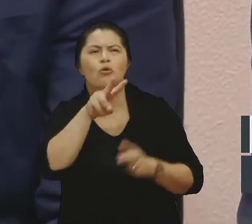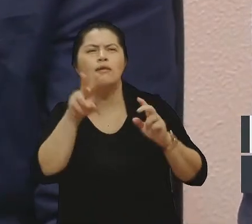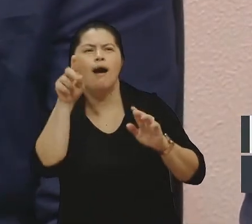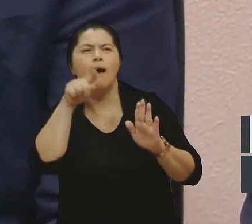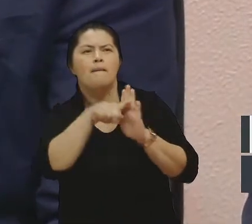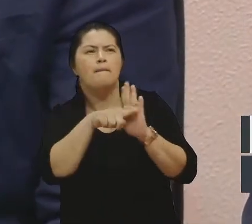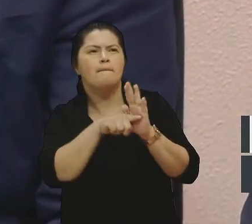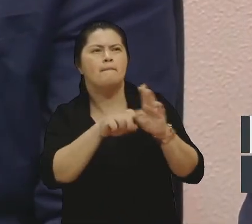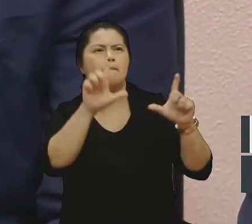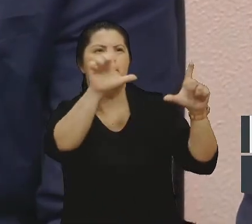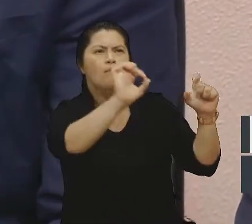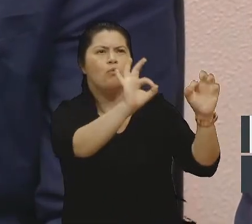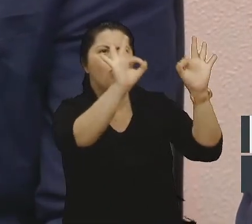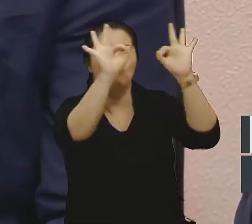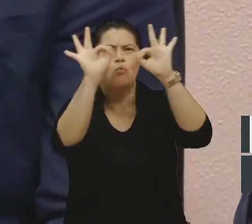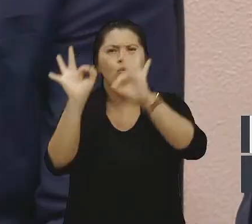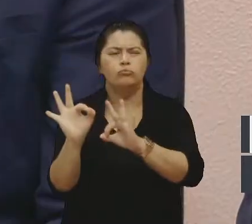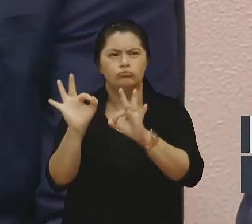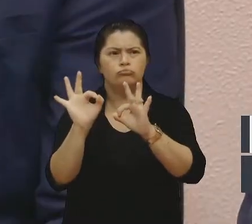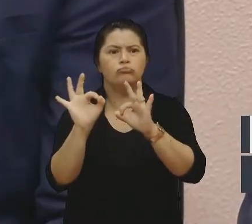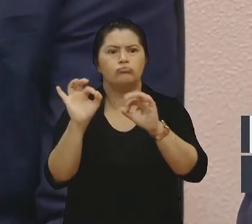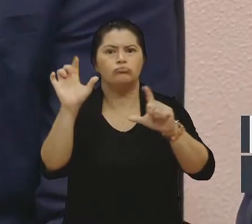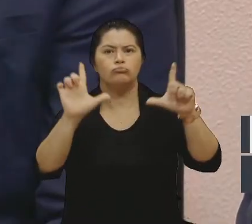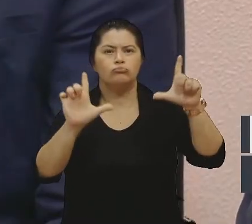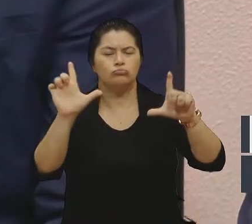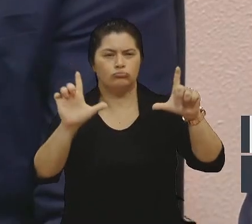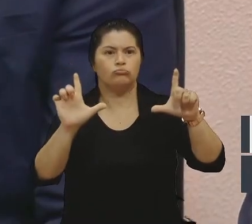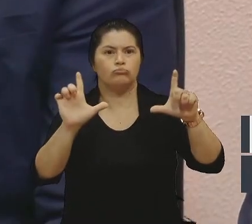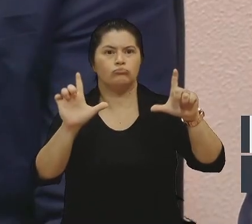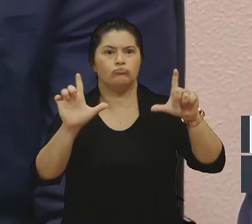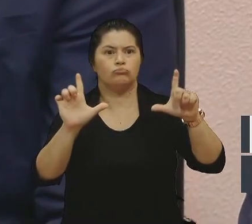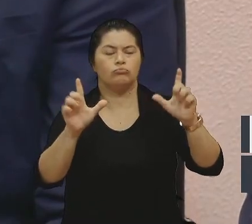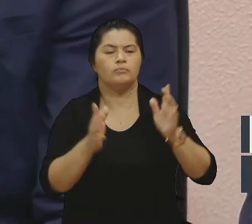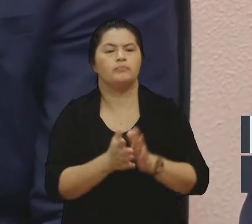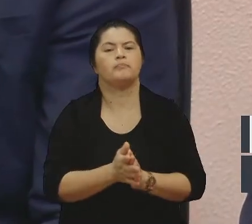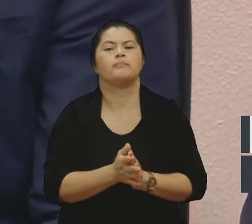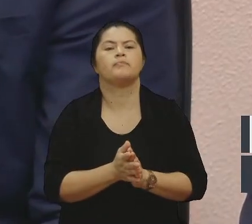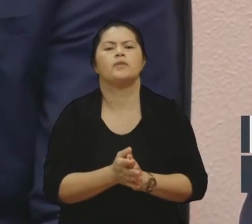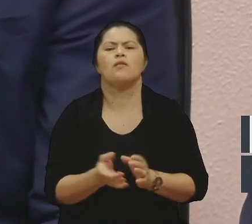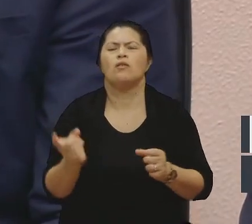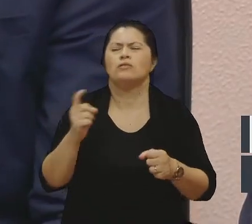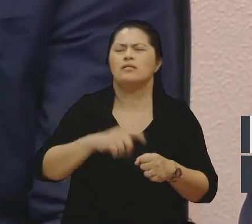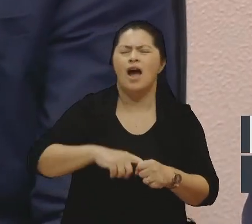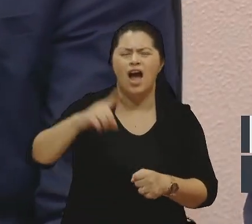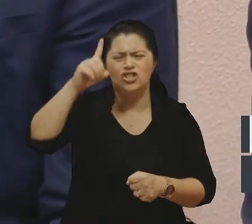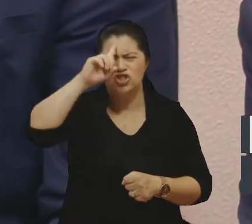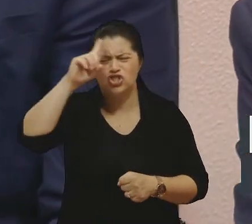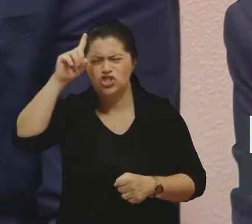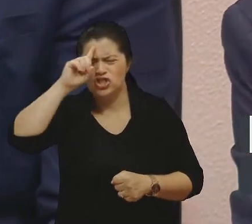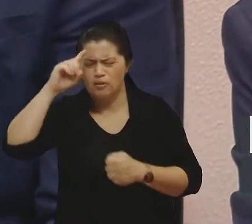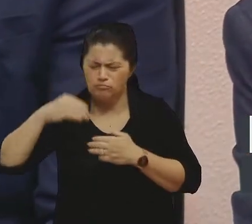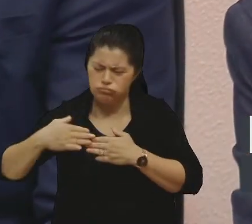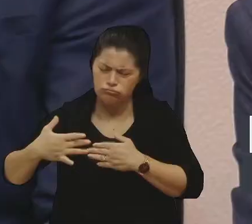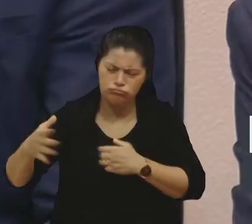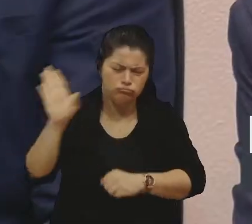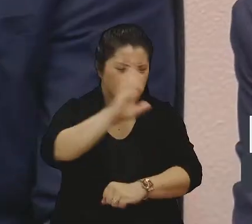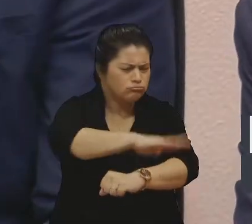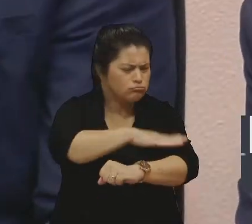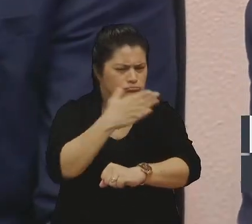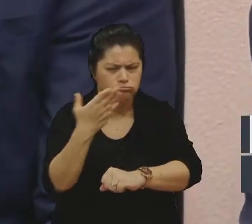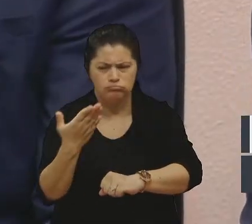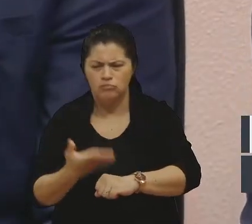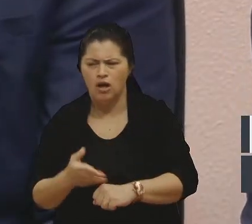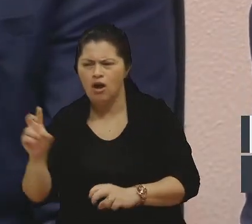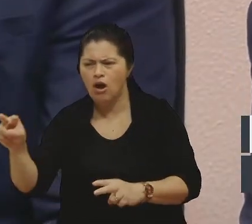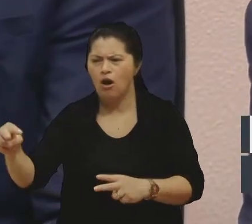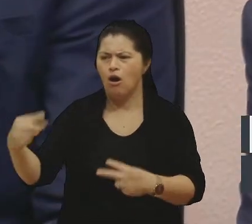nos assiste, dá um valor para nós, né, Dani? Nós lutamos o dia inteiro lá para sermos vistos, às vezes, né? Verdade. E